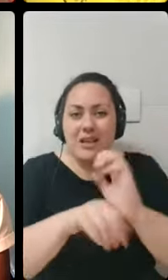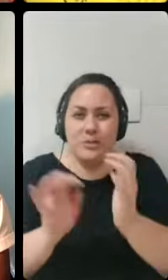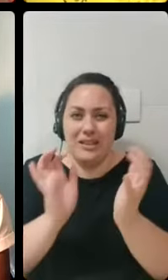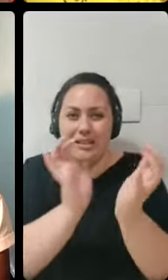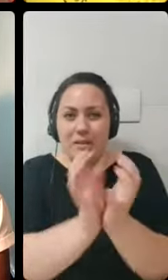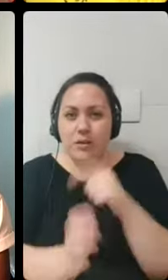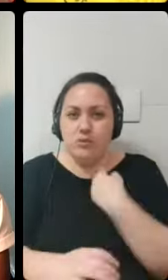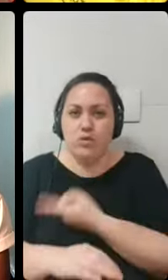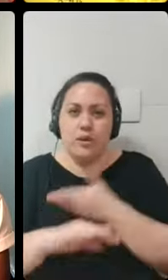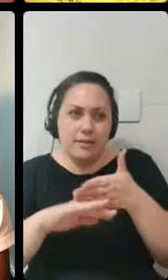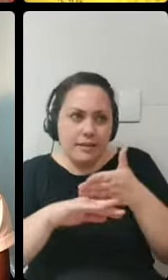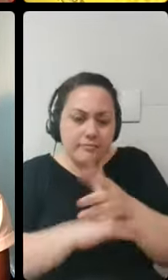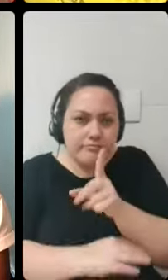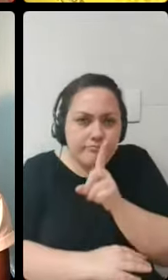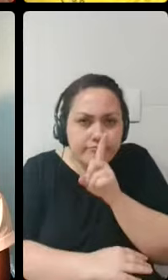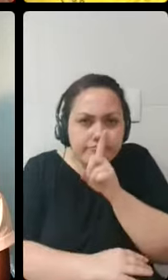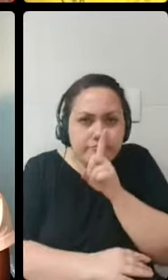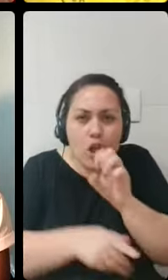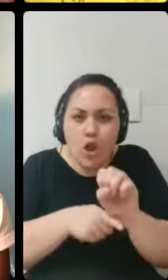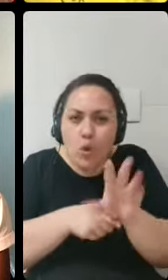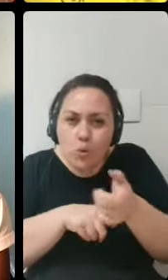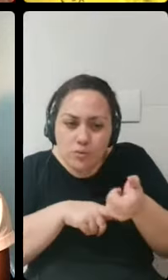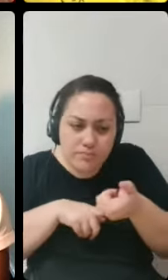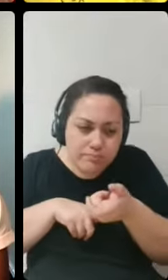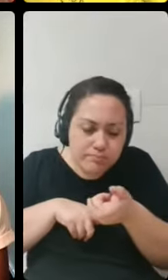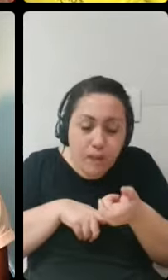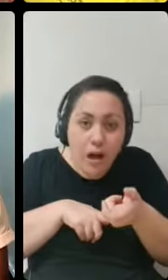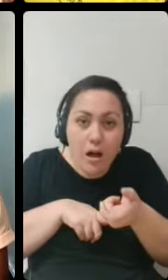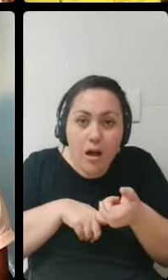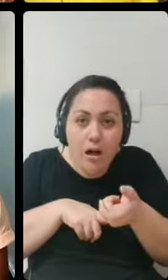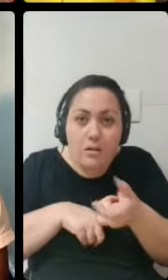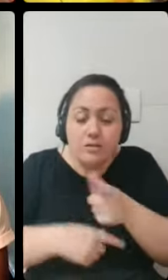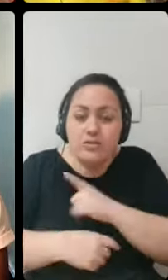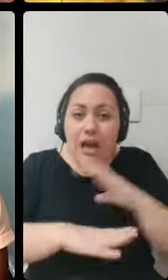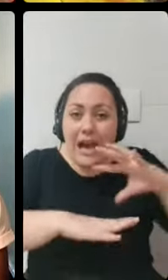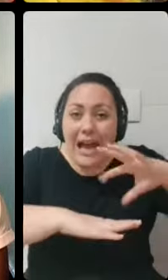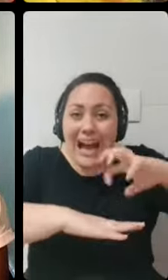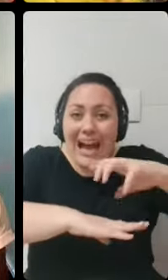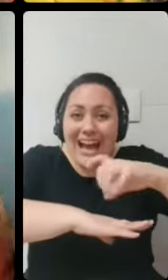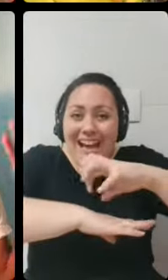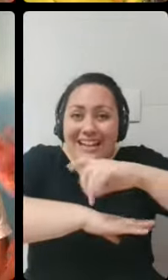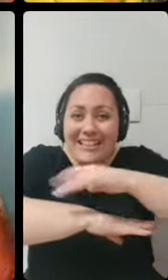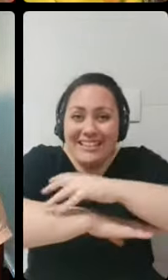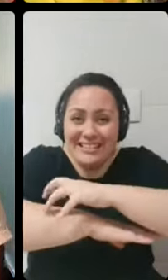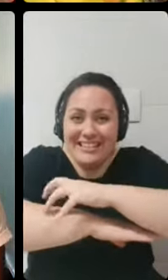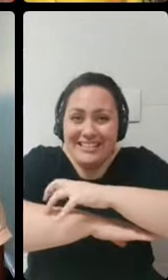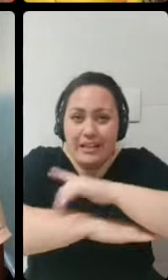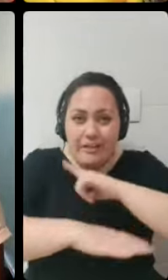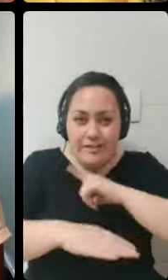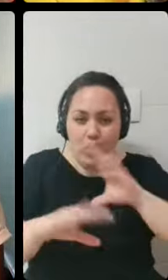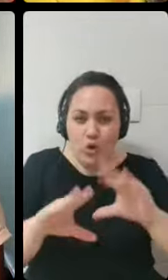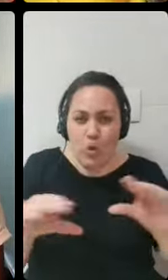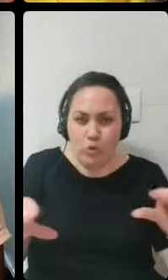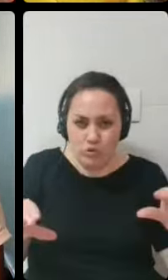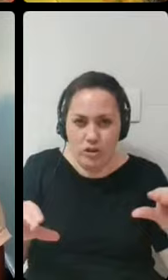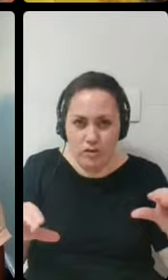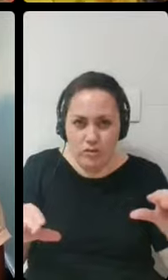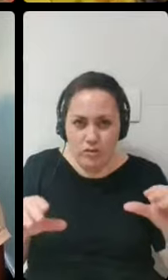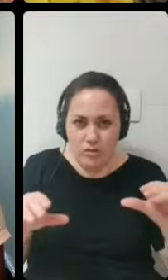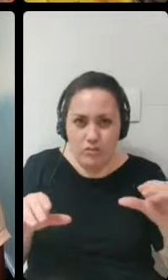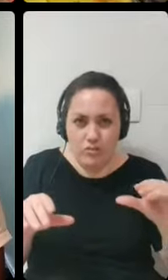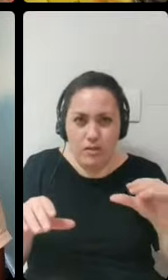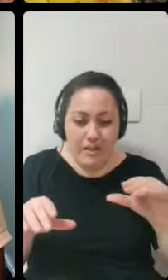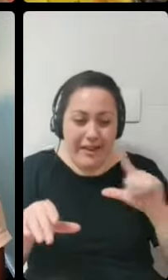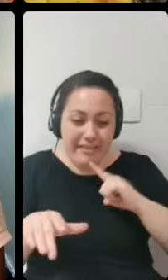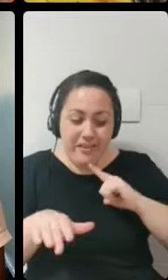com a lanterna. Gente, tinha uma aranha na cabeceira, assim, do colchão do Carlos. Acho que Gigante.